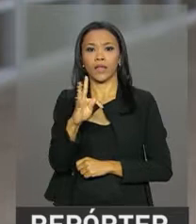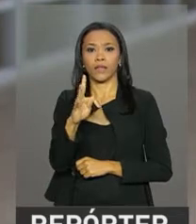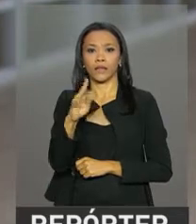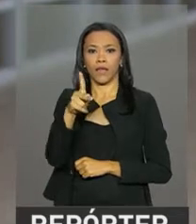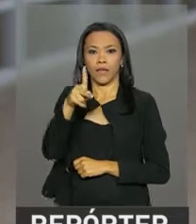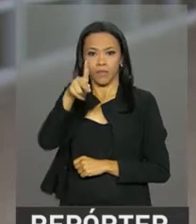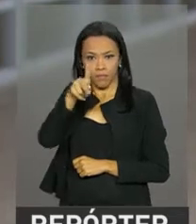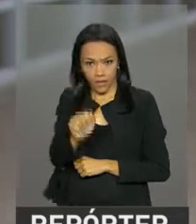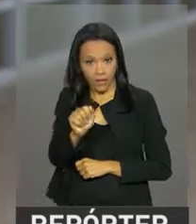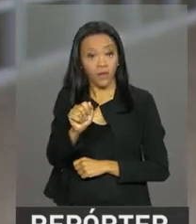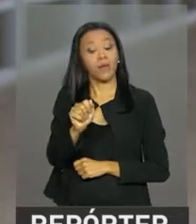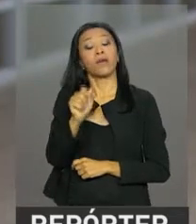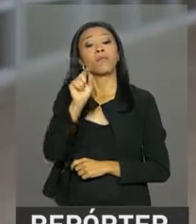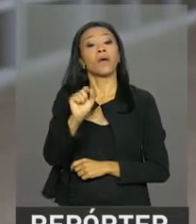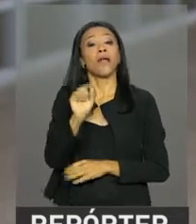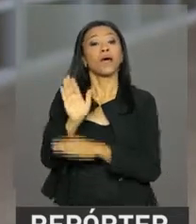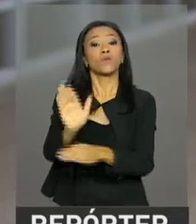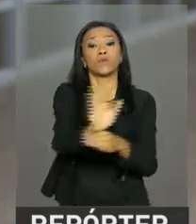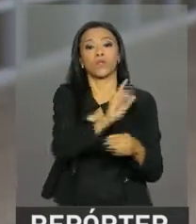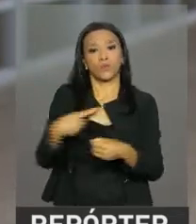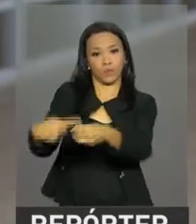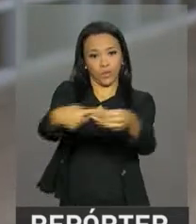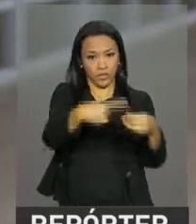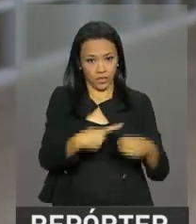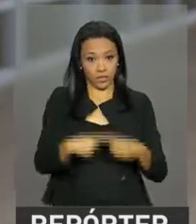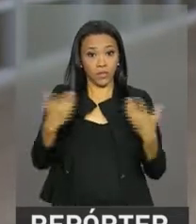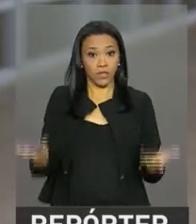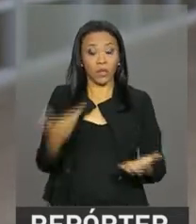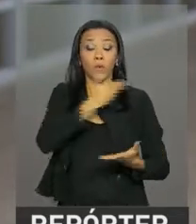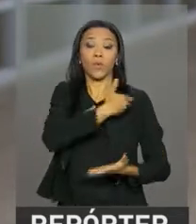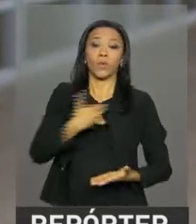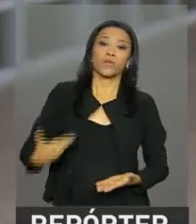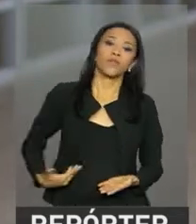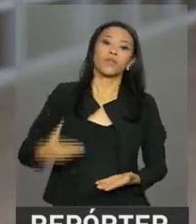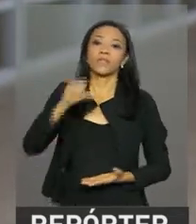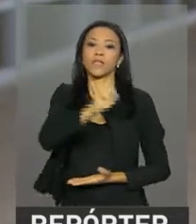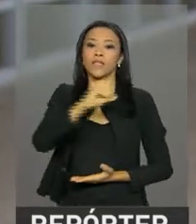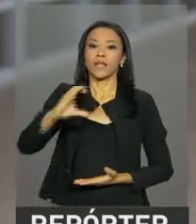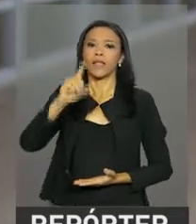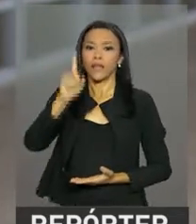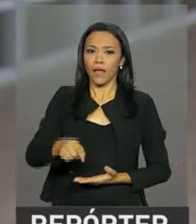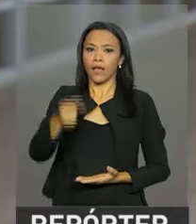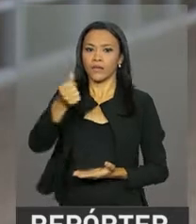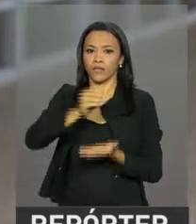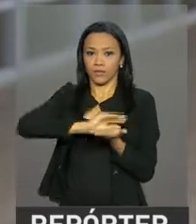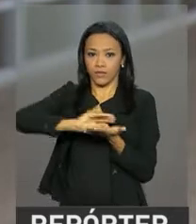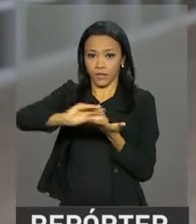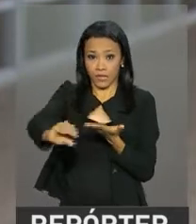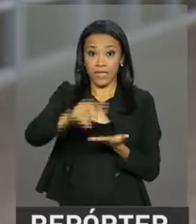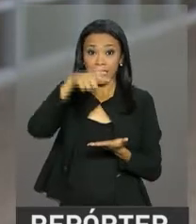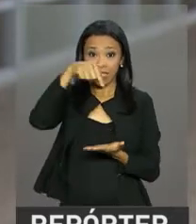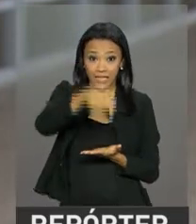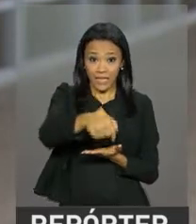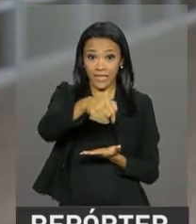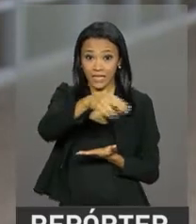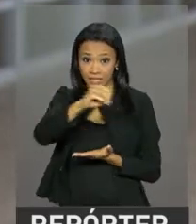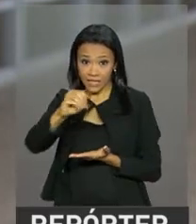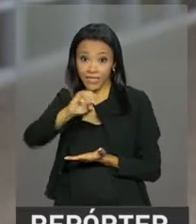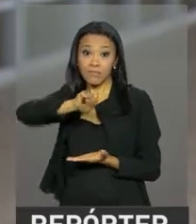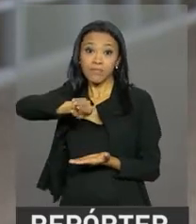aos municípios o governo de santa catarina quer repassar 700 milhões de reais para os